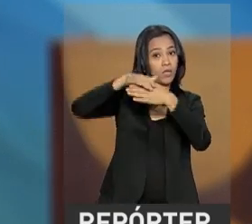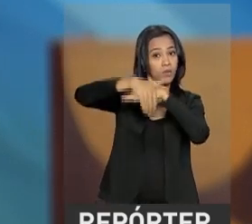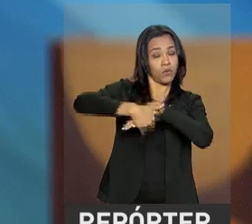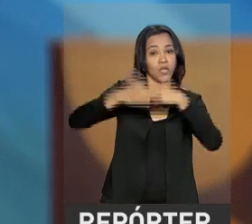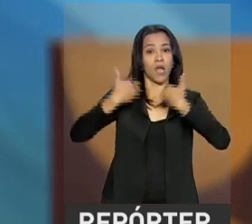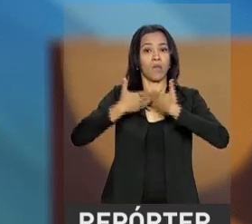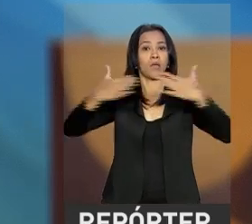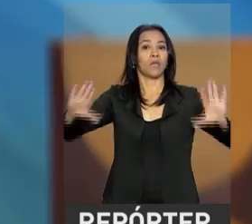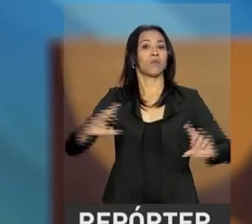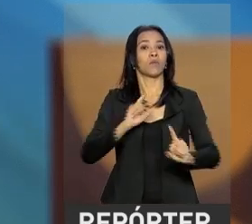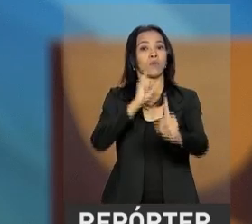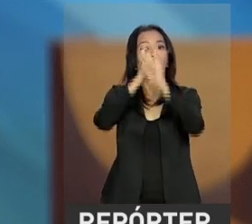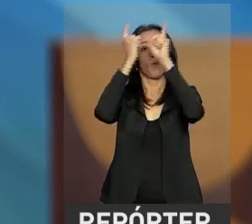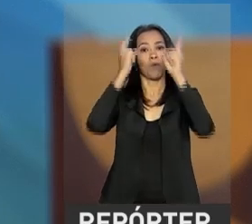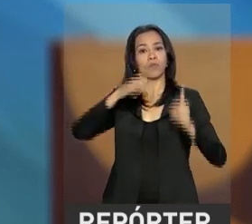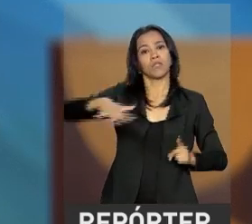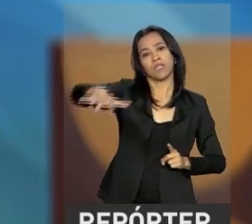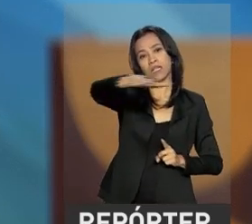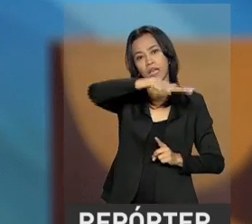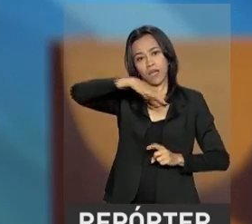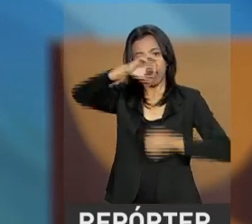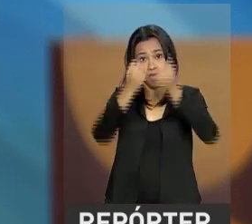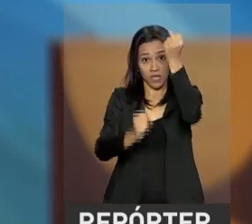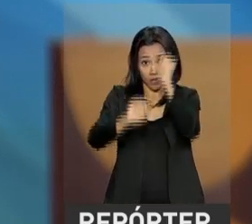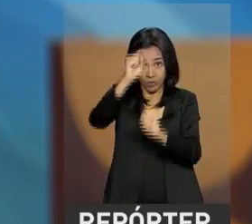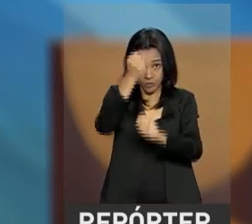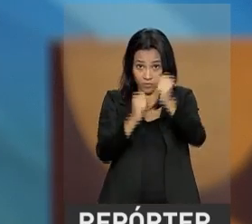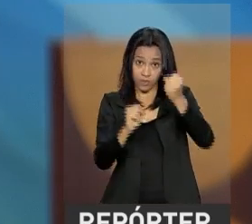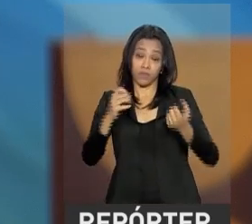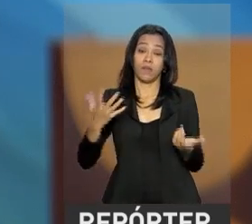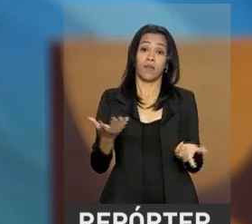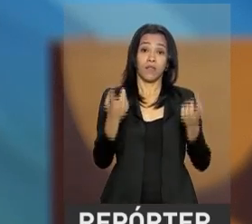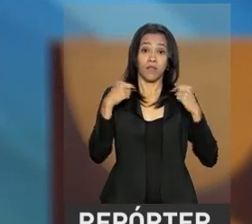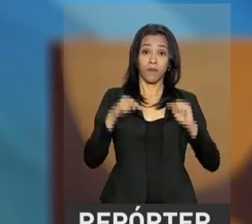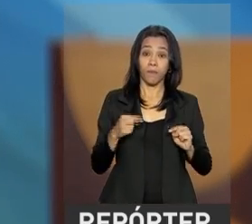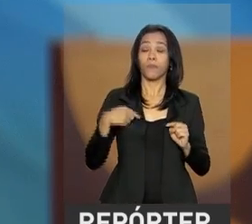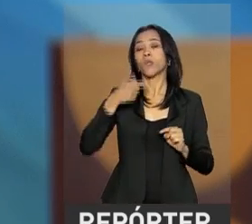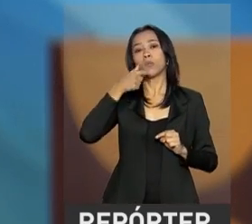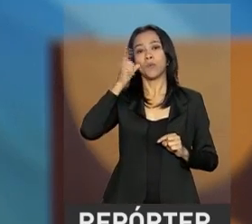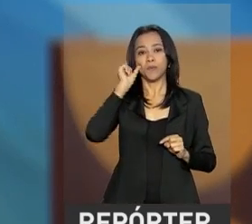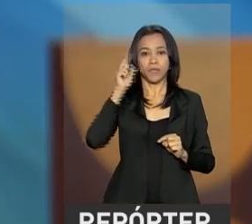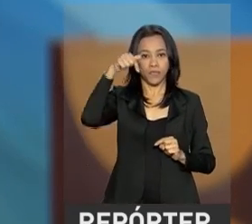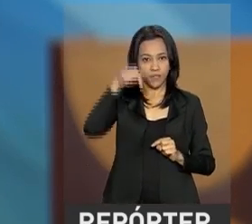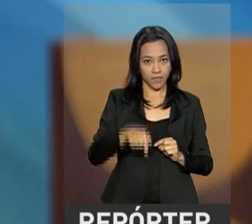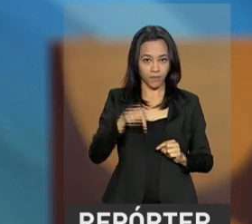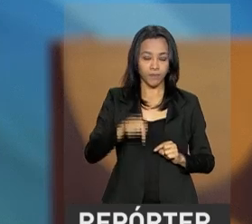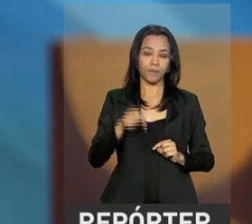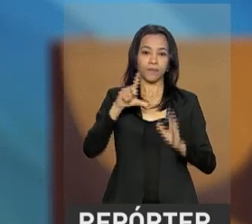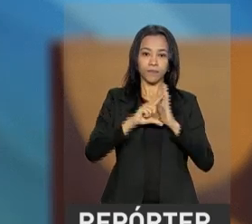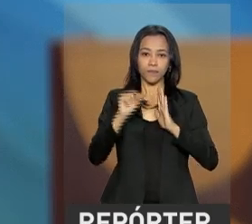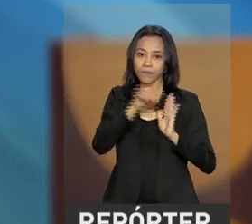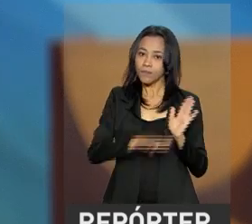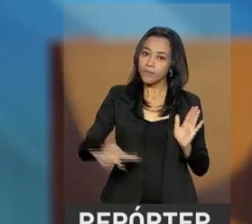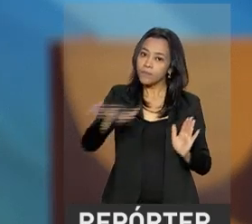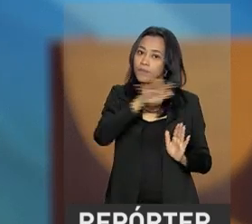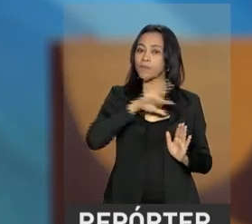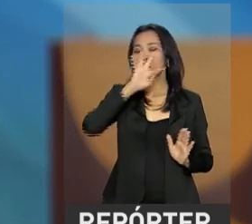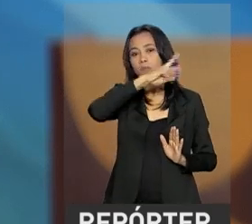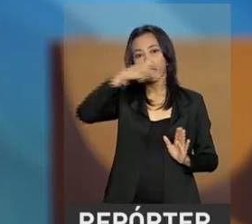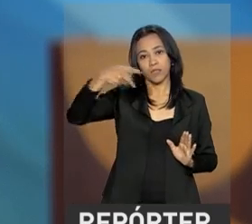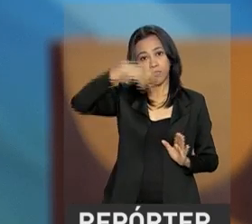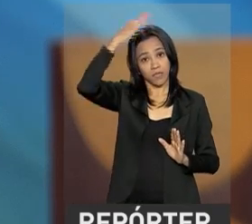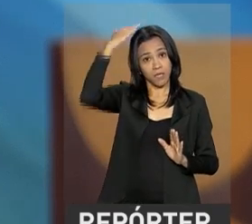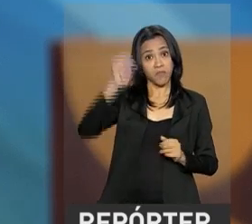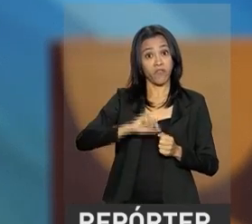Encontro Nacional da Indústria da Construção. E olha, Thaís, ontem aqui no Palácio do Planalto, o presidente Michel Temer fez uma